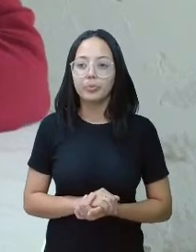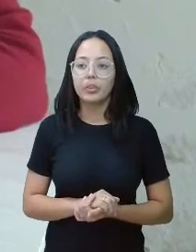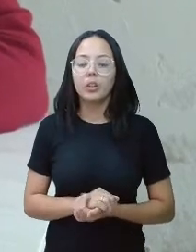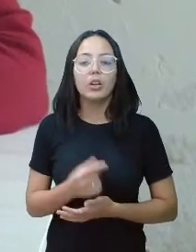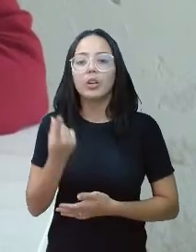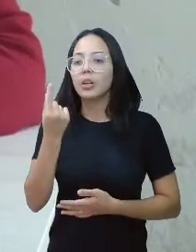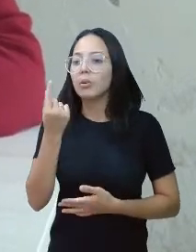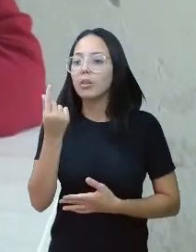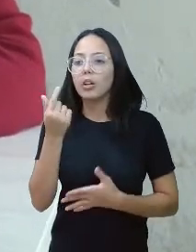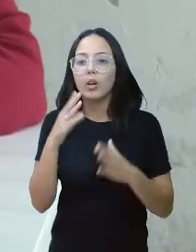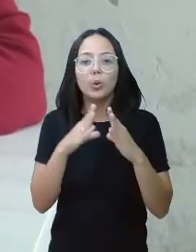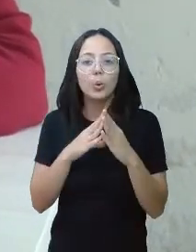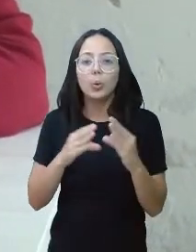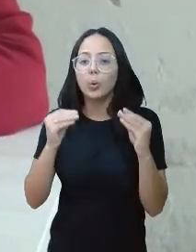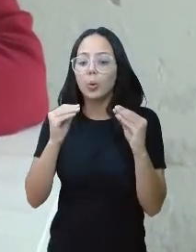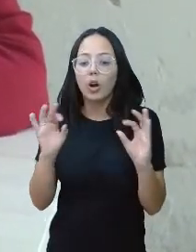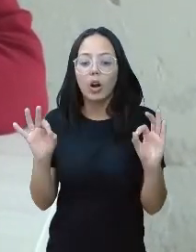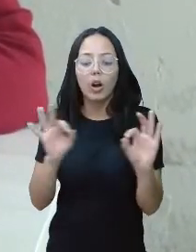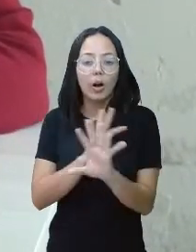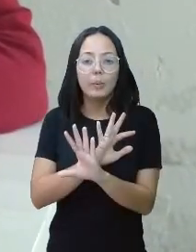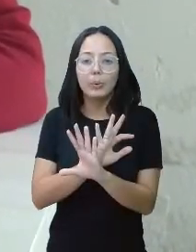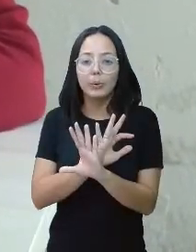dinheiro acabou-se.